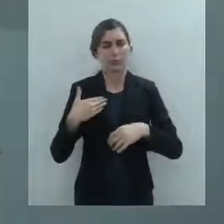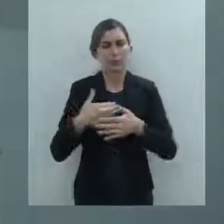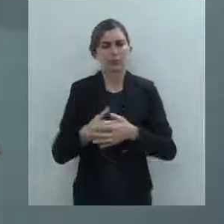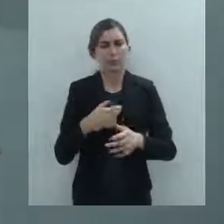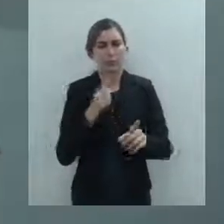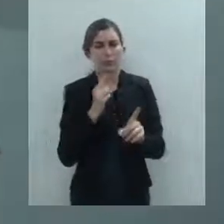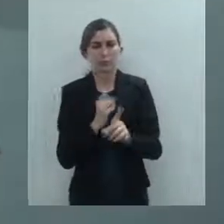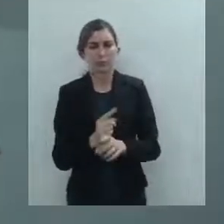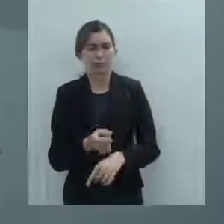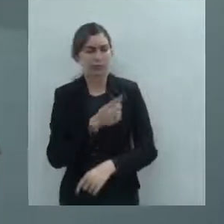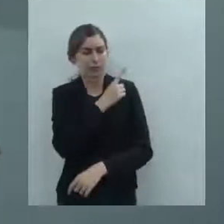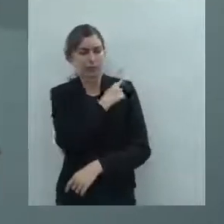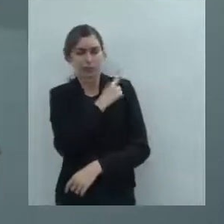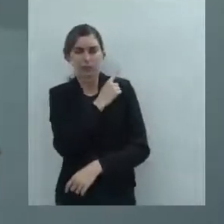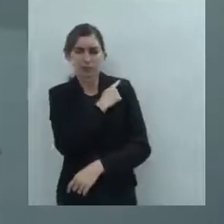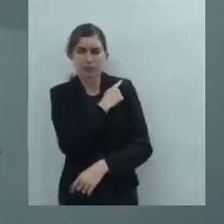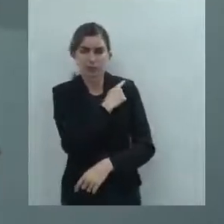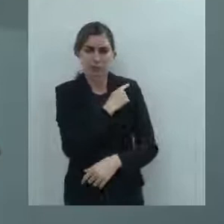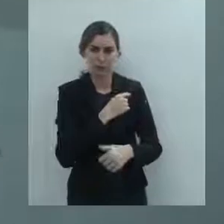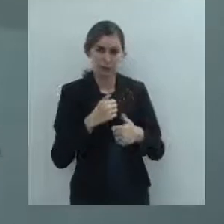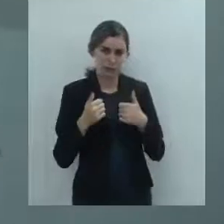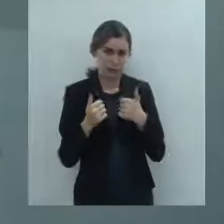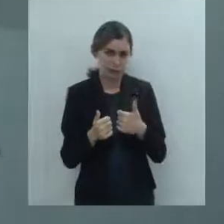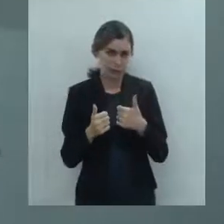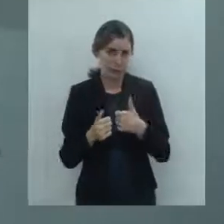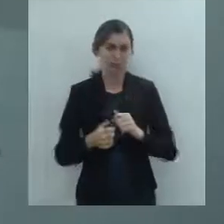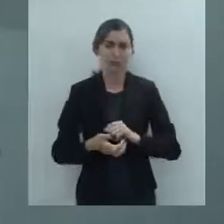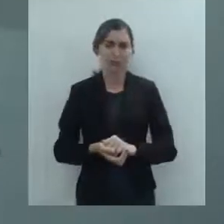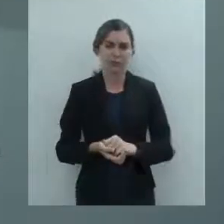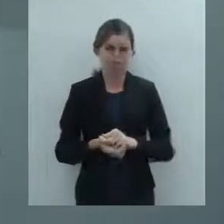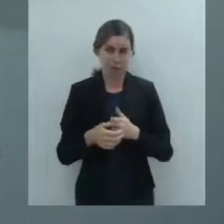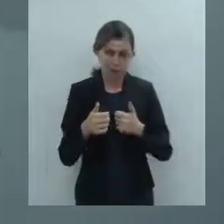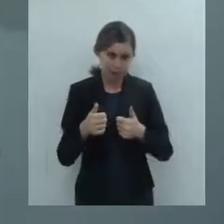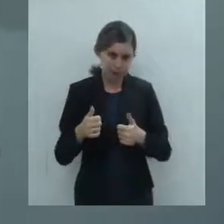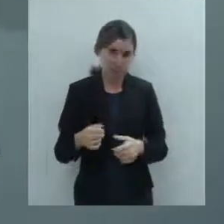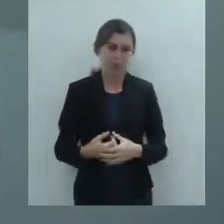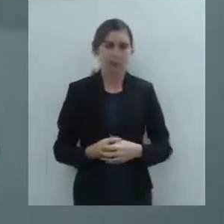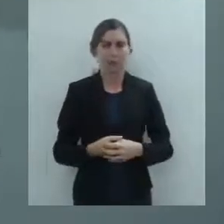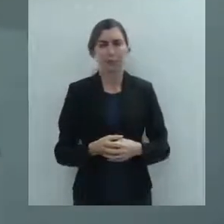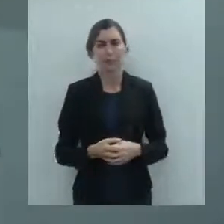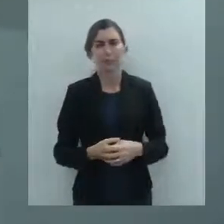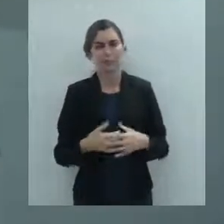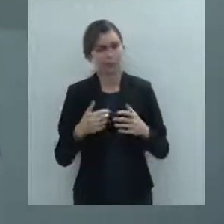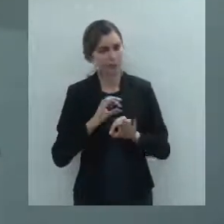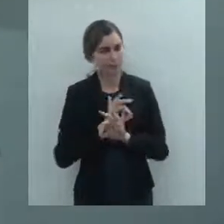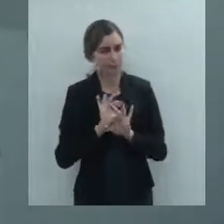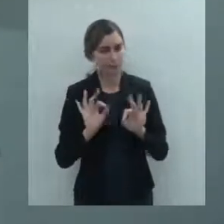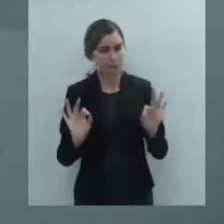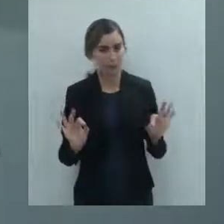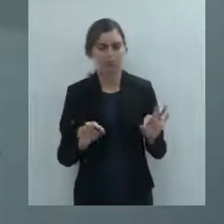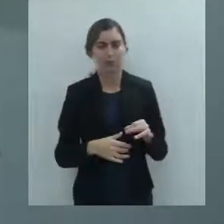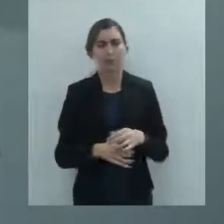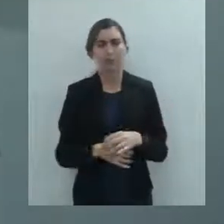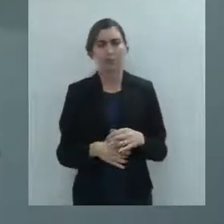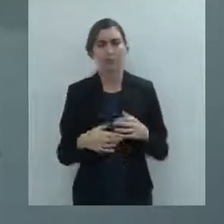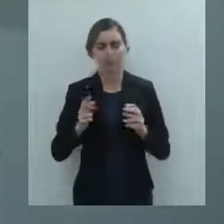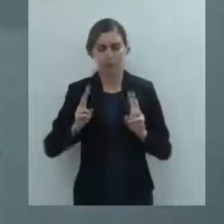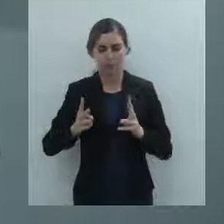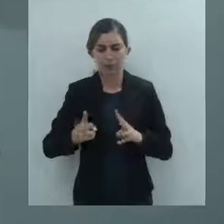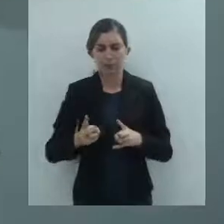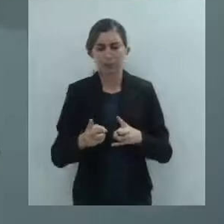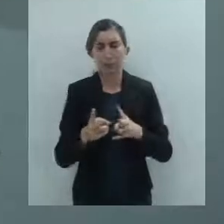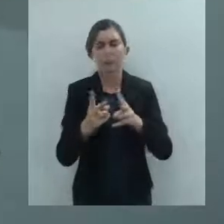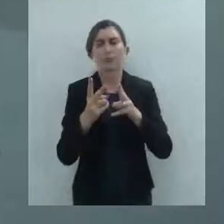do primeiro ano do ensino médio e aí topa esse desafio Maravilha dando